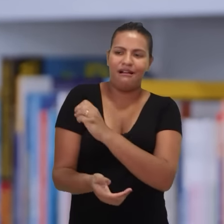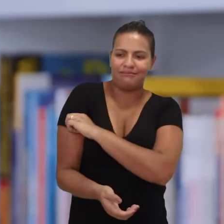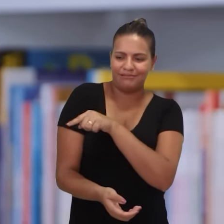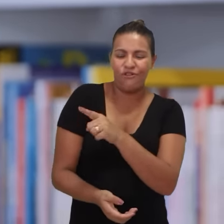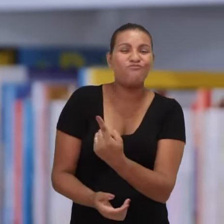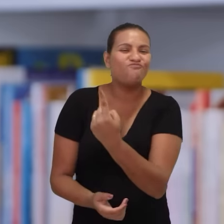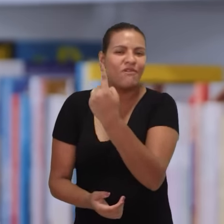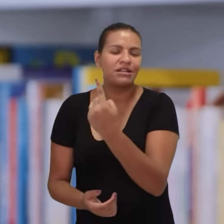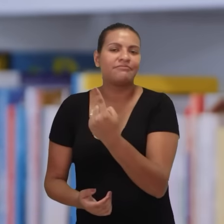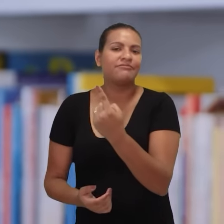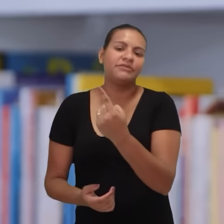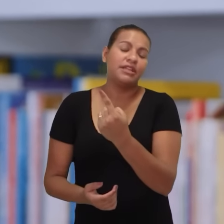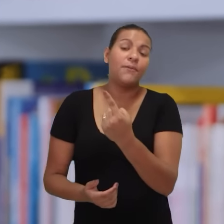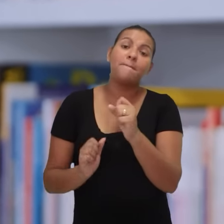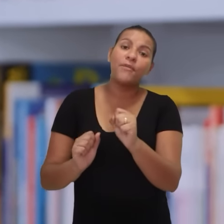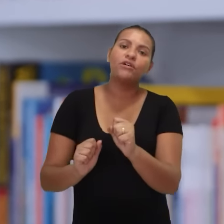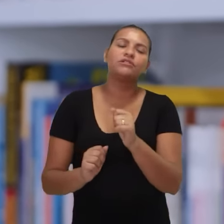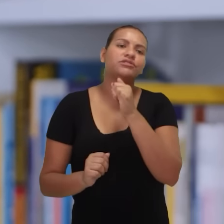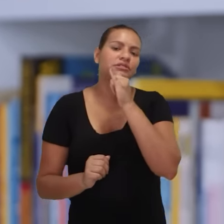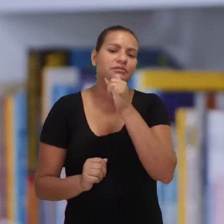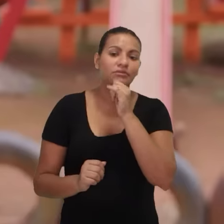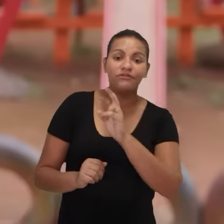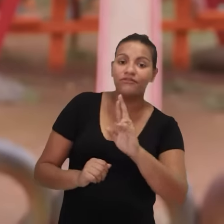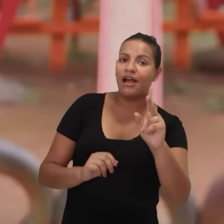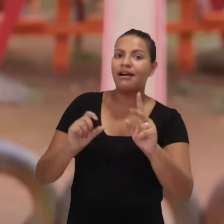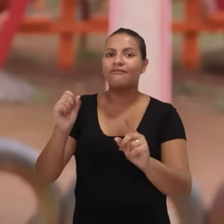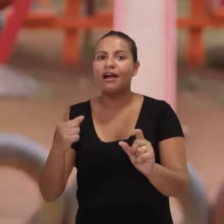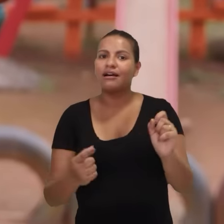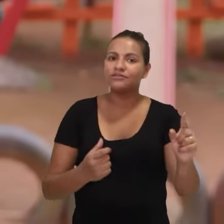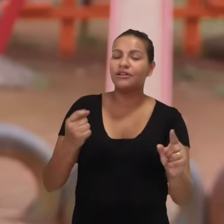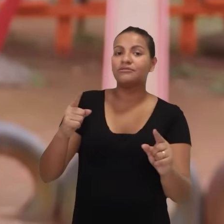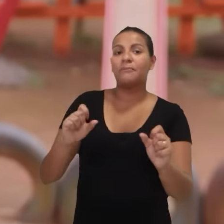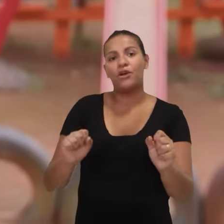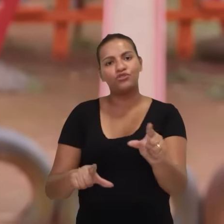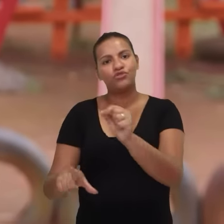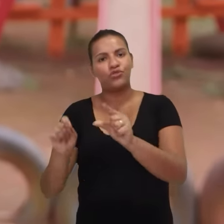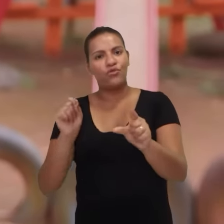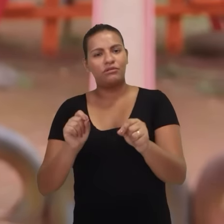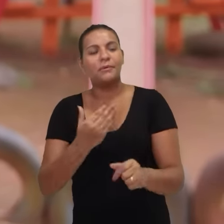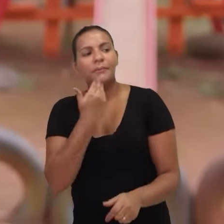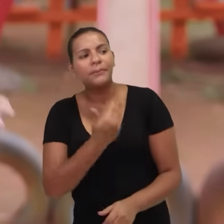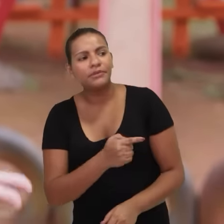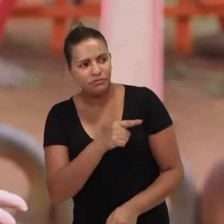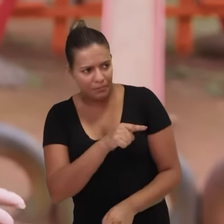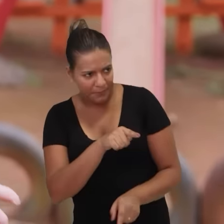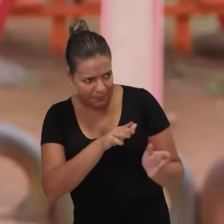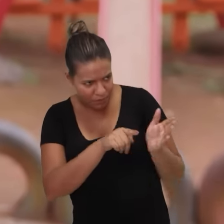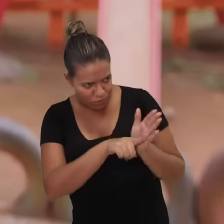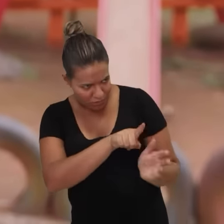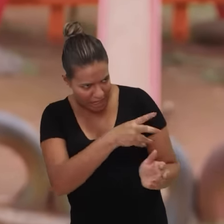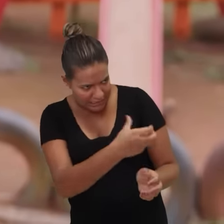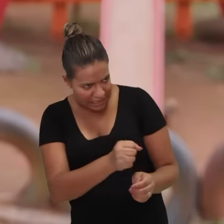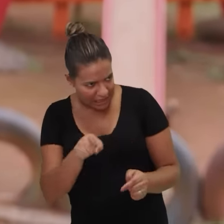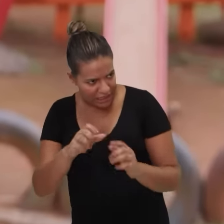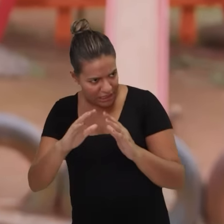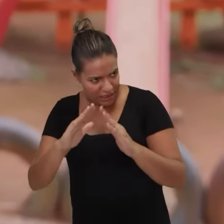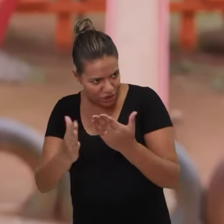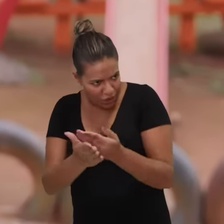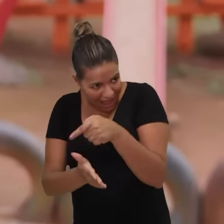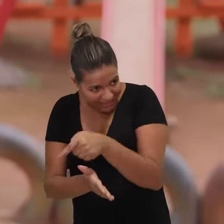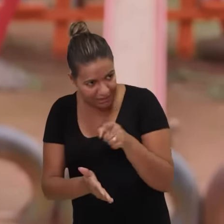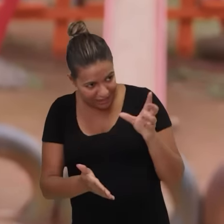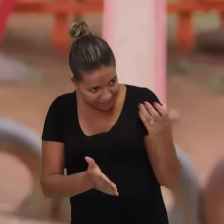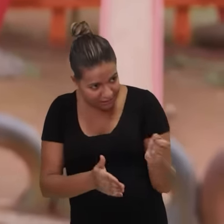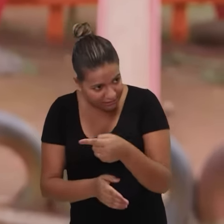aquela matrícula que a gente estava oferecendo para ela ou não. Foi um projeto que conseguiu chegar ao objetivo. Esse